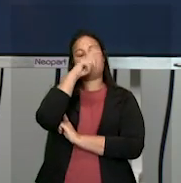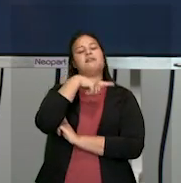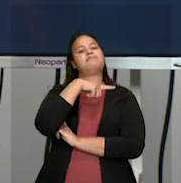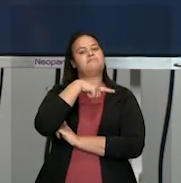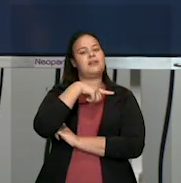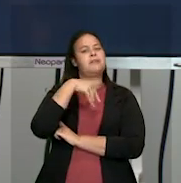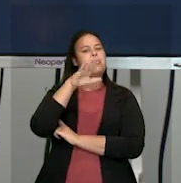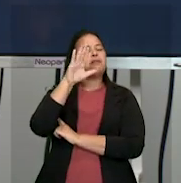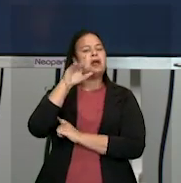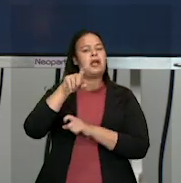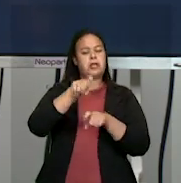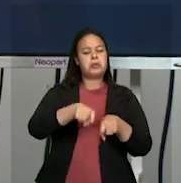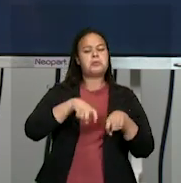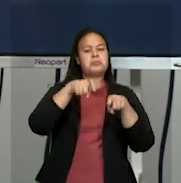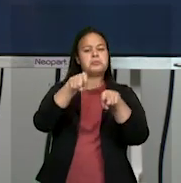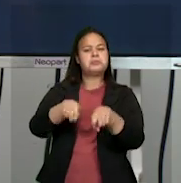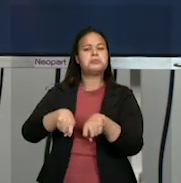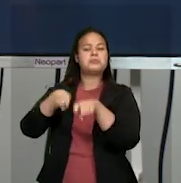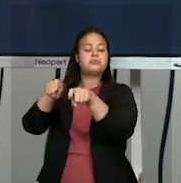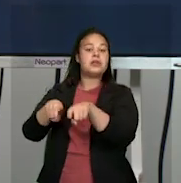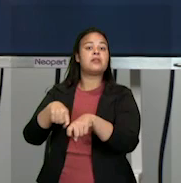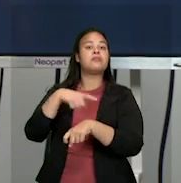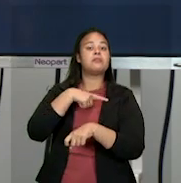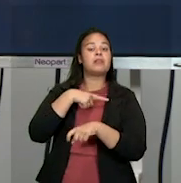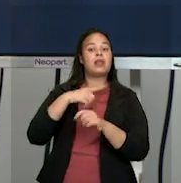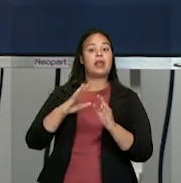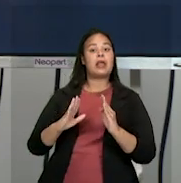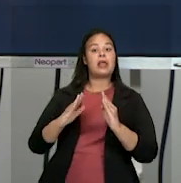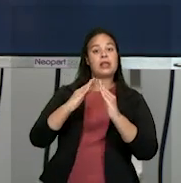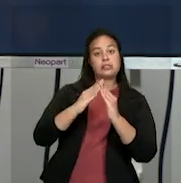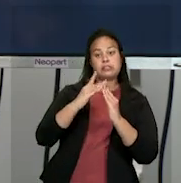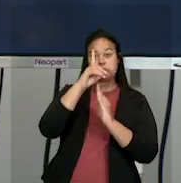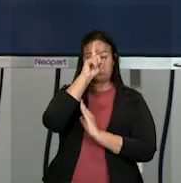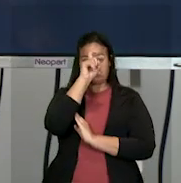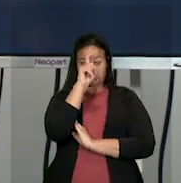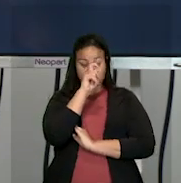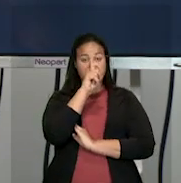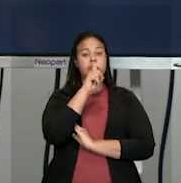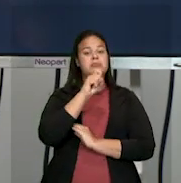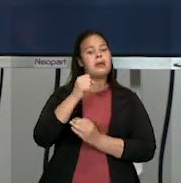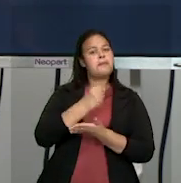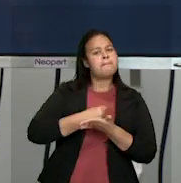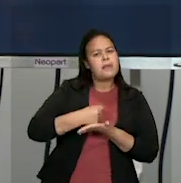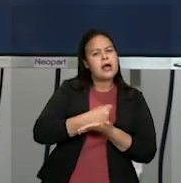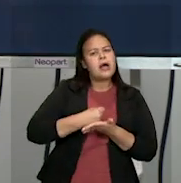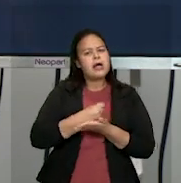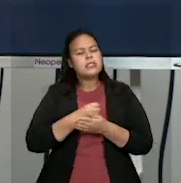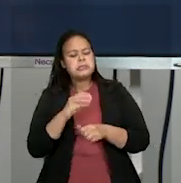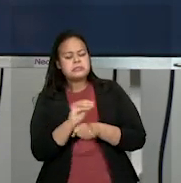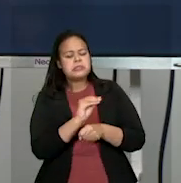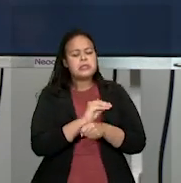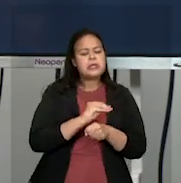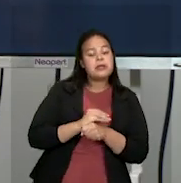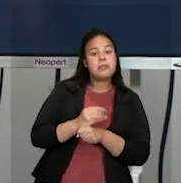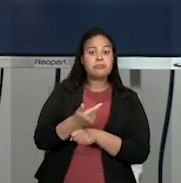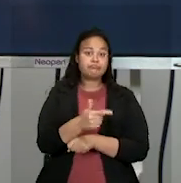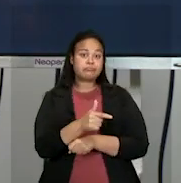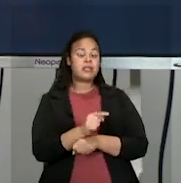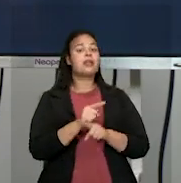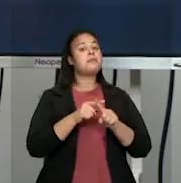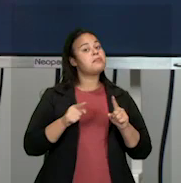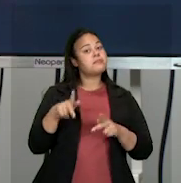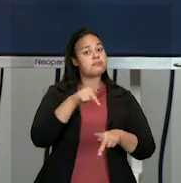meio rural, às vezes, a gente tem um posto de saúde para atendimentos mais básicos, às vezes a gente nem tem, mas